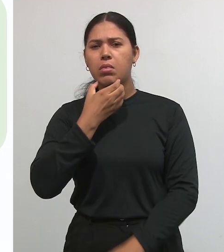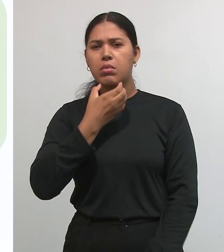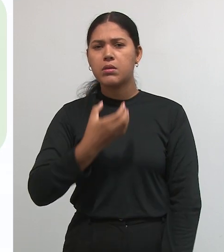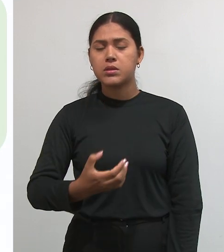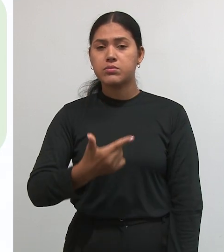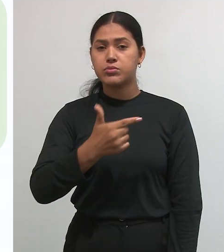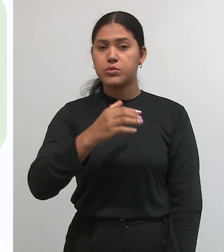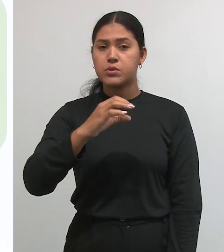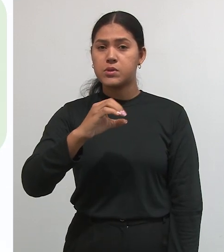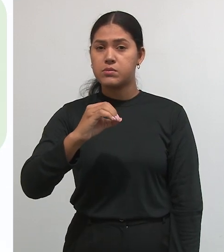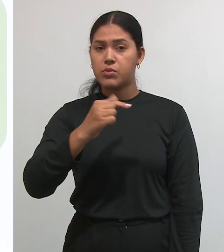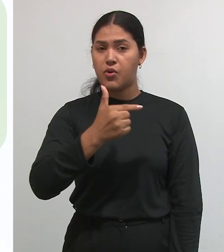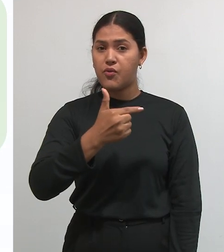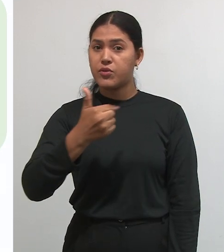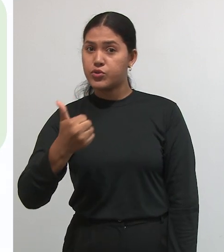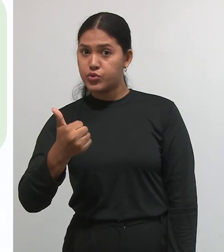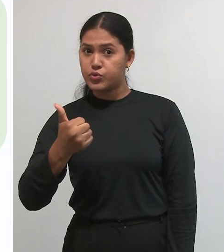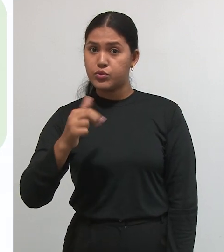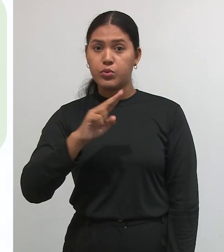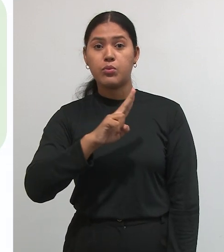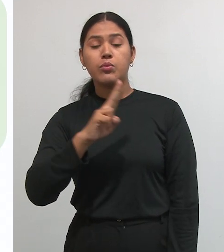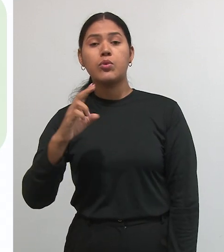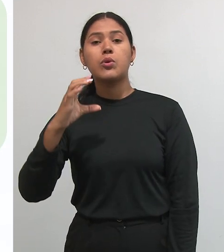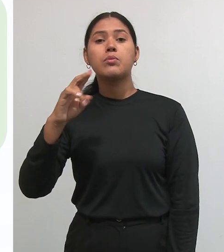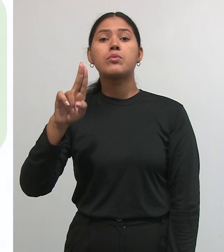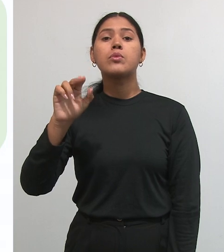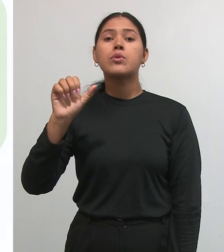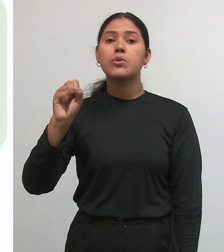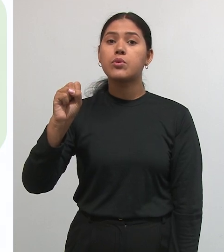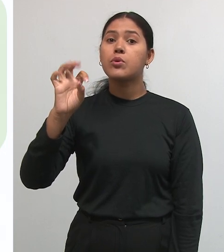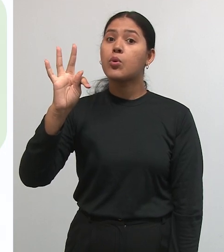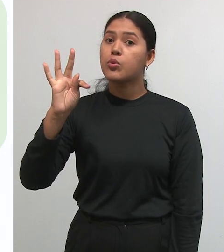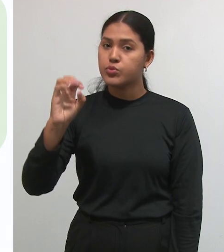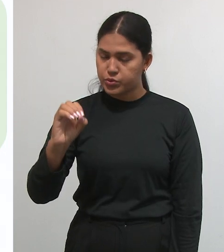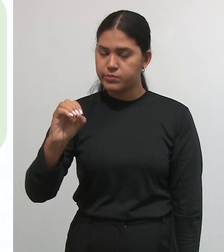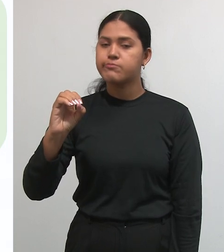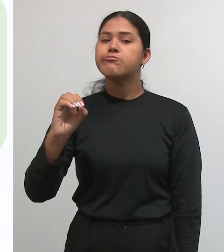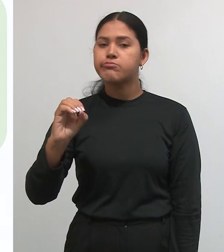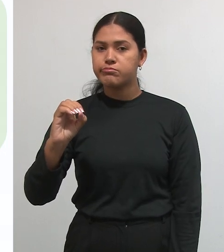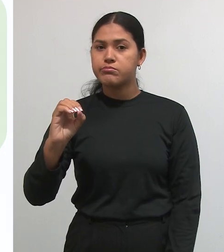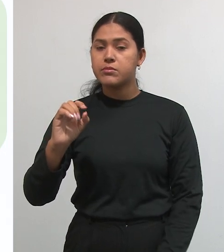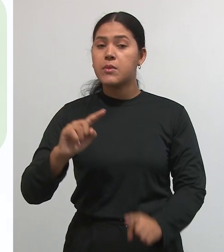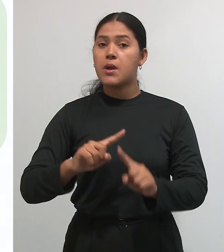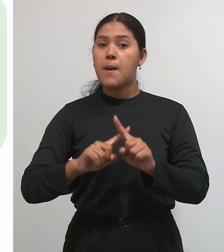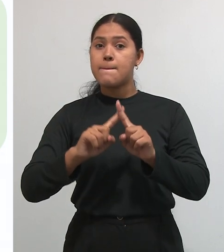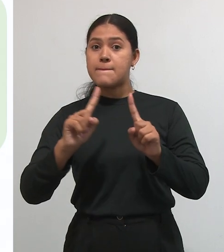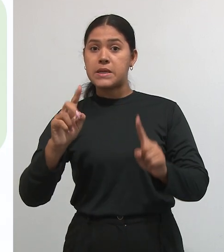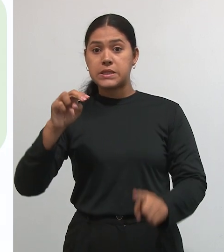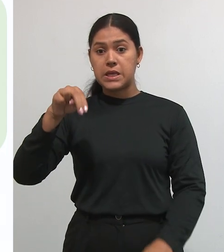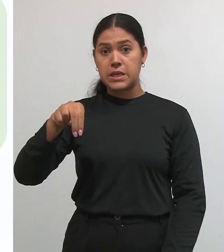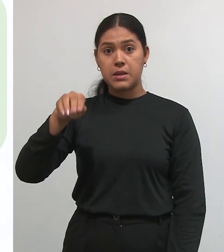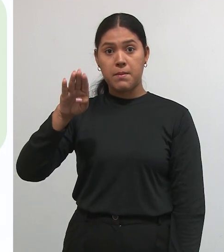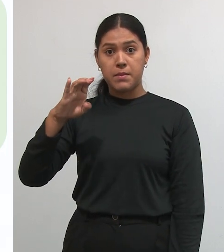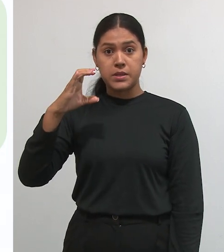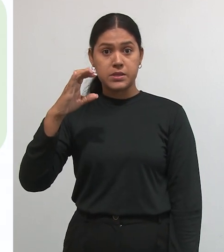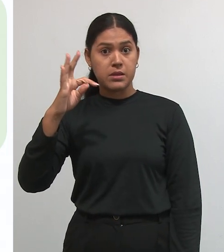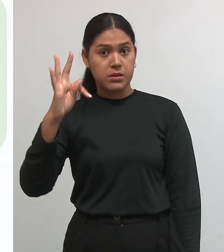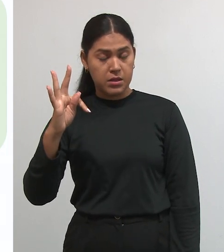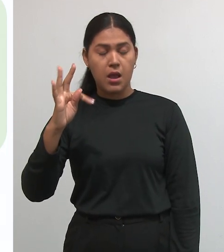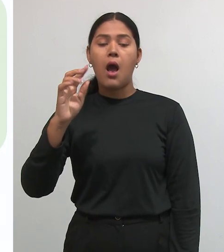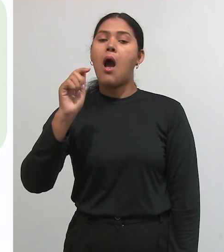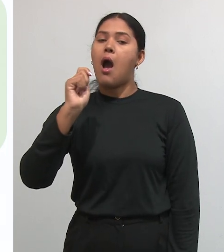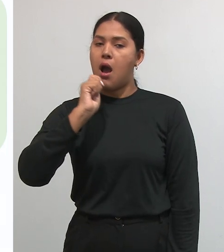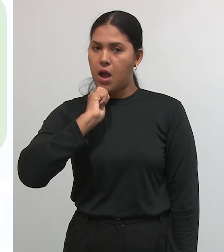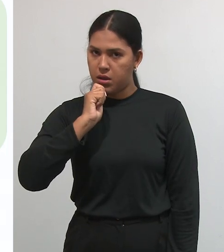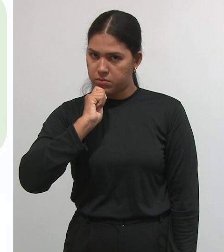de 2021, que é a de custos, né? A tão famosa custos. Mas a NBCT 11 lá, 16.11, ainda